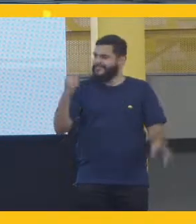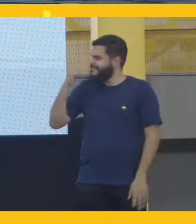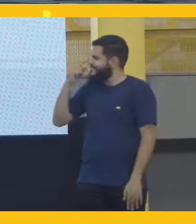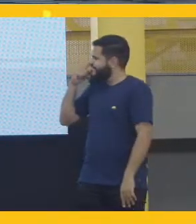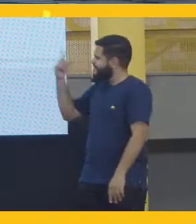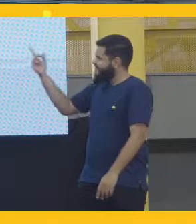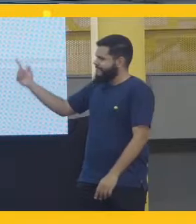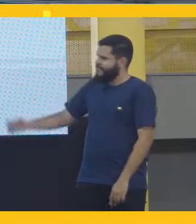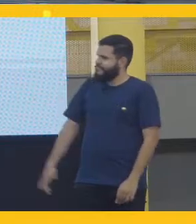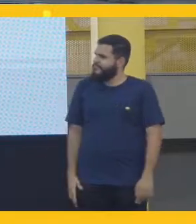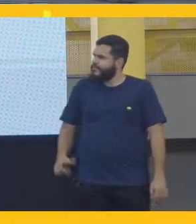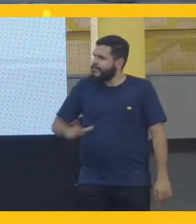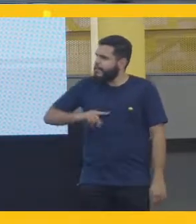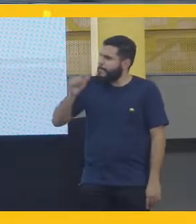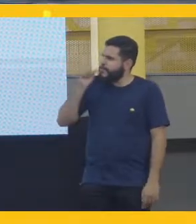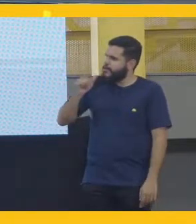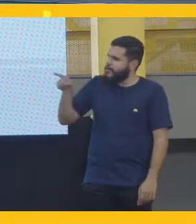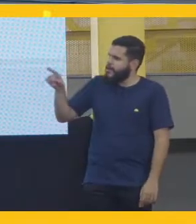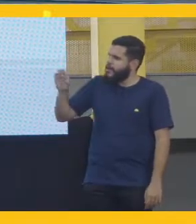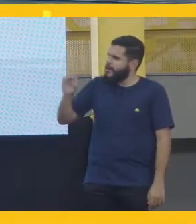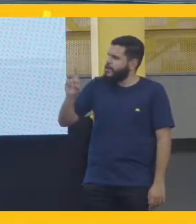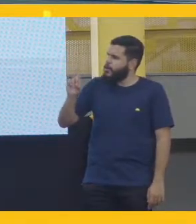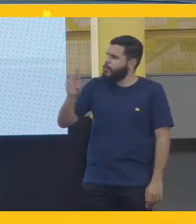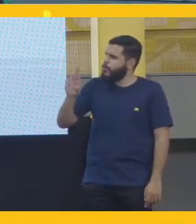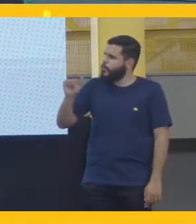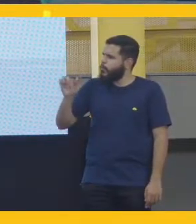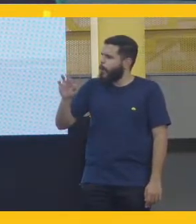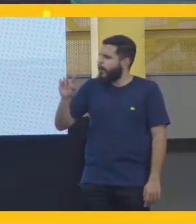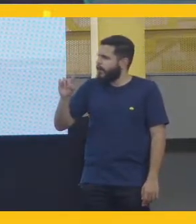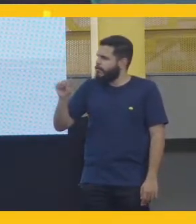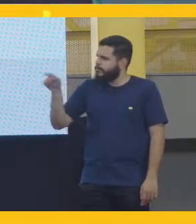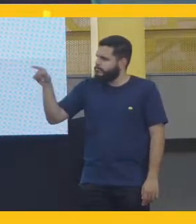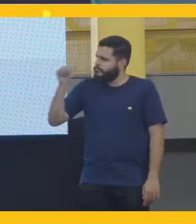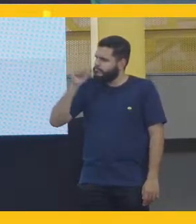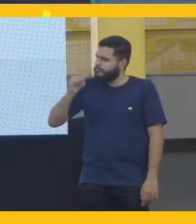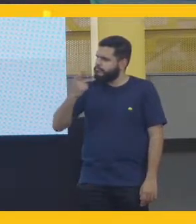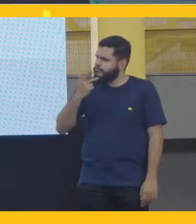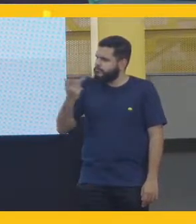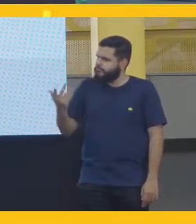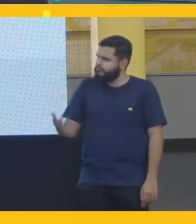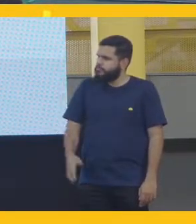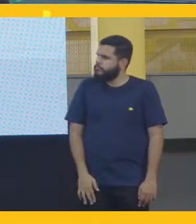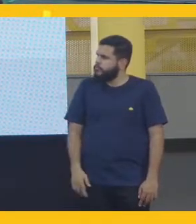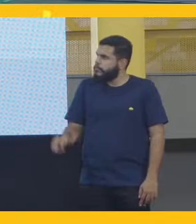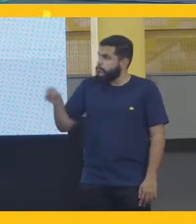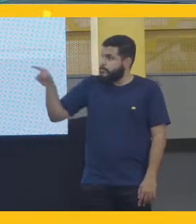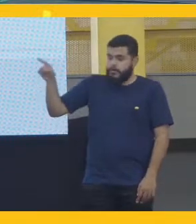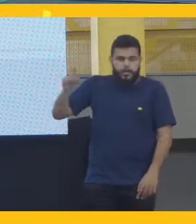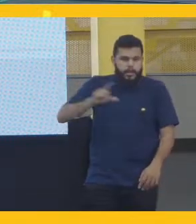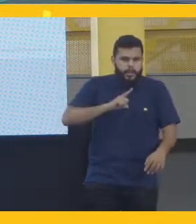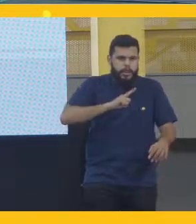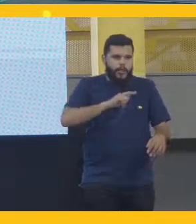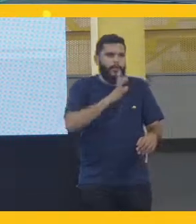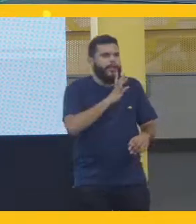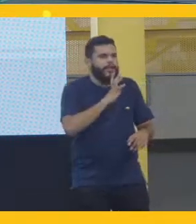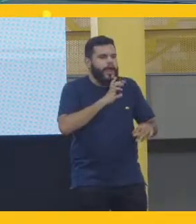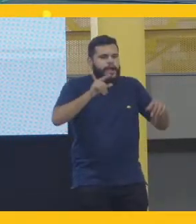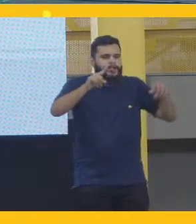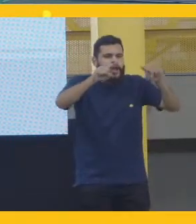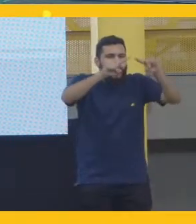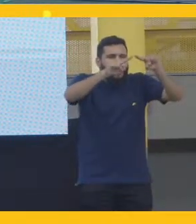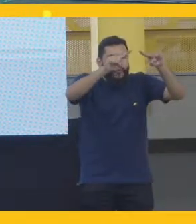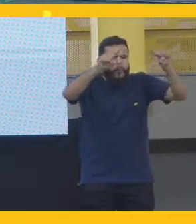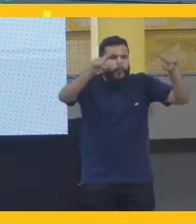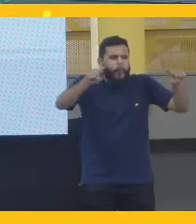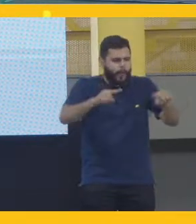Eduarda. Pronto. Então, na hora que você for usar uma ring light, ela é uma fonte de luz